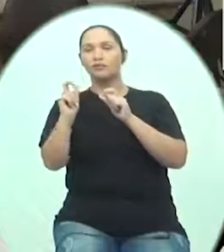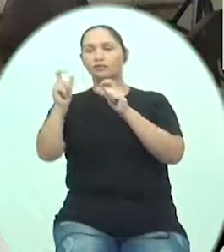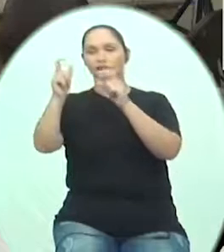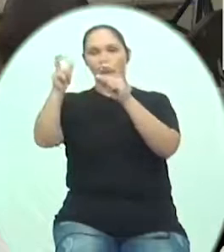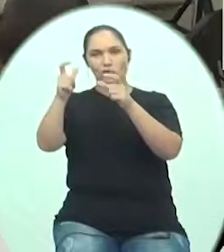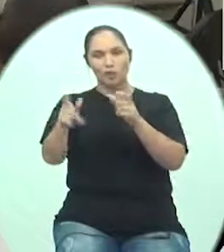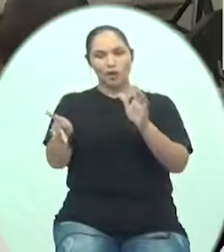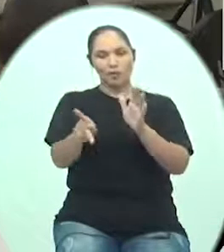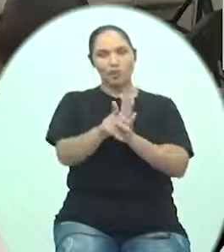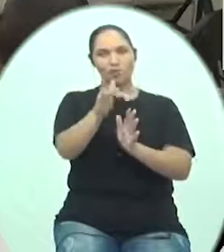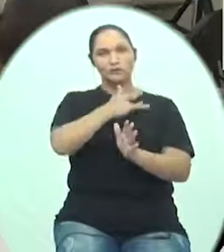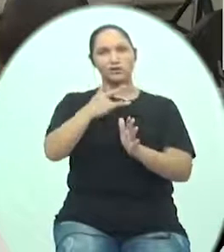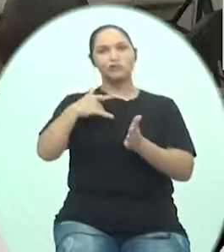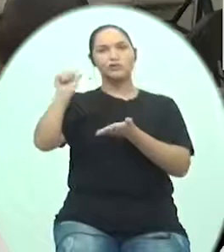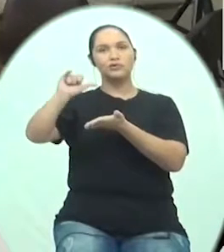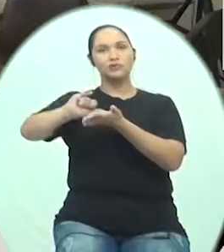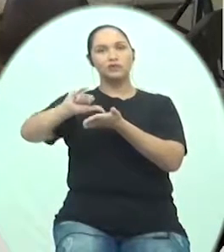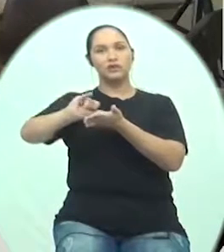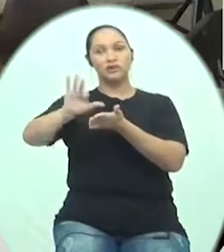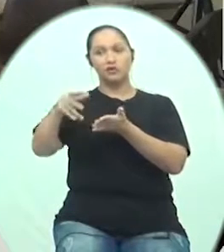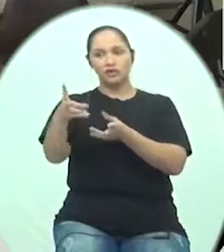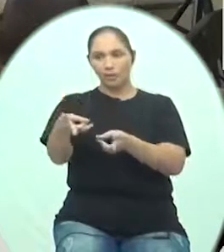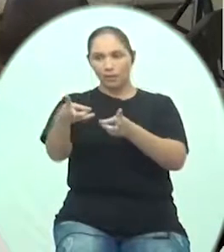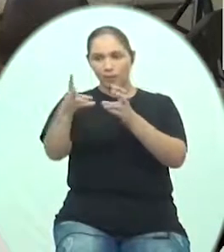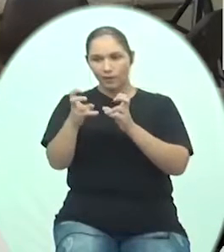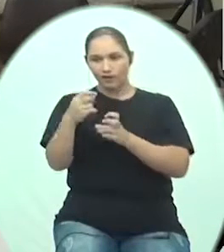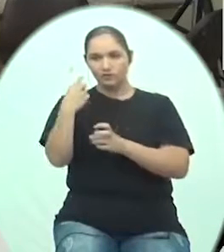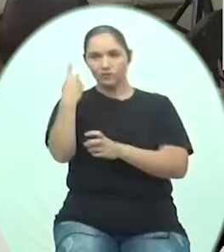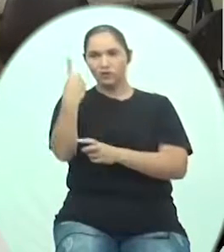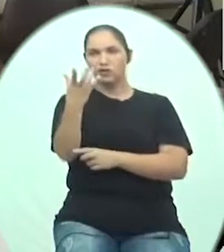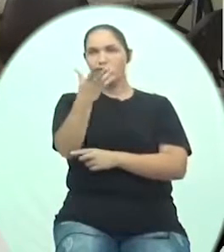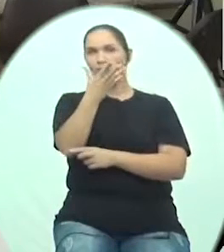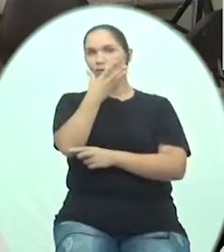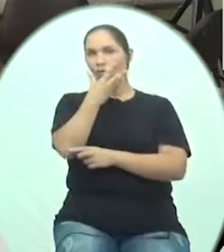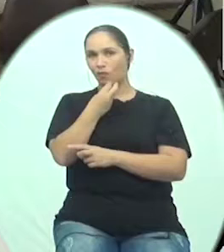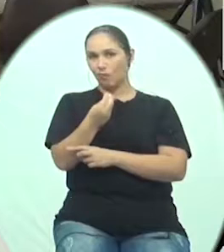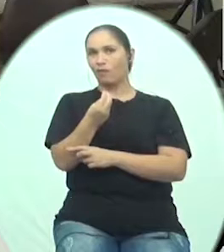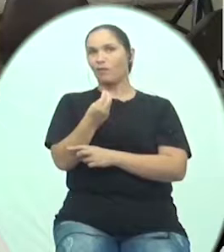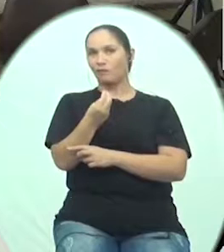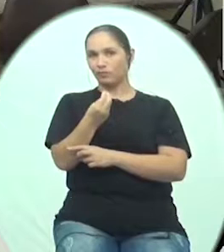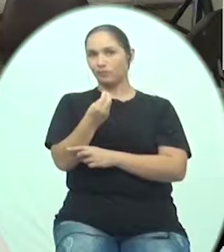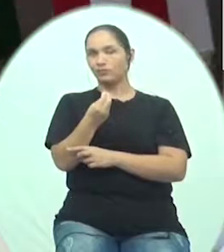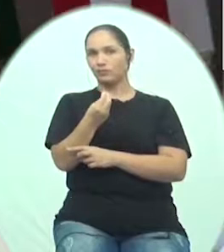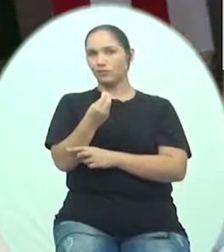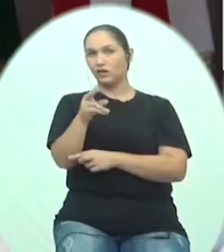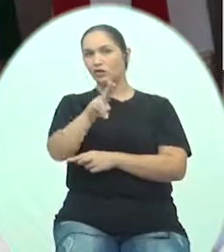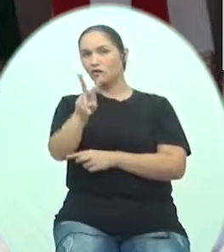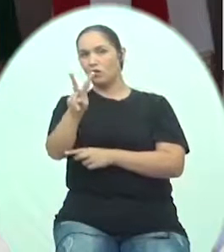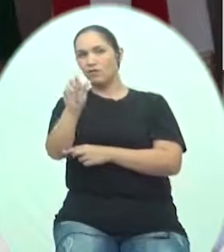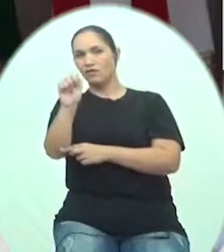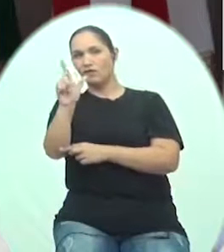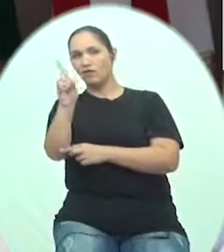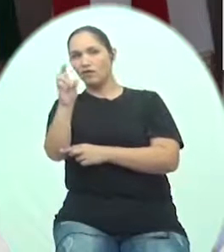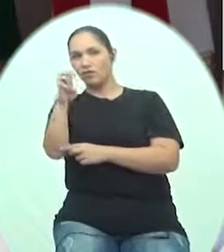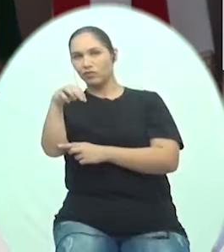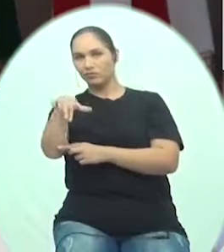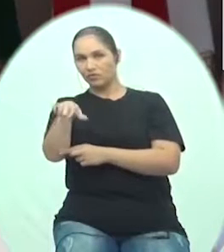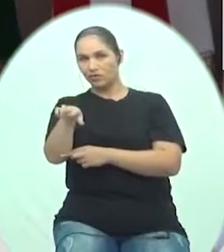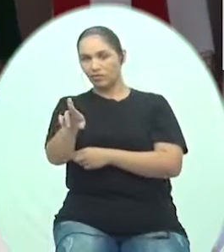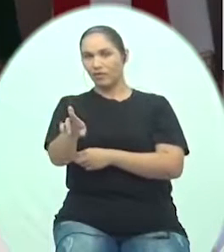o senhor o seu Valdemar ele estava 1 hora da tarde em frente à unidade já